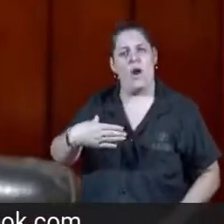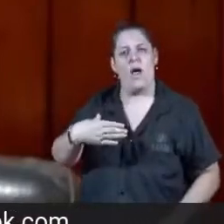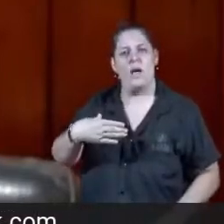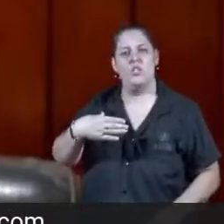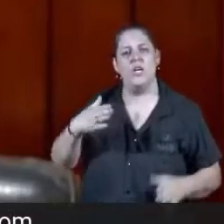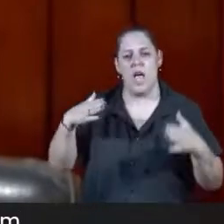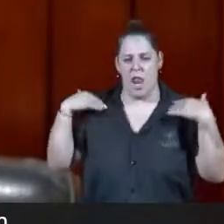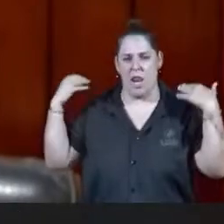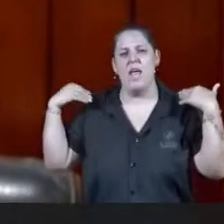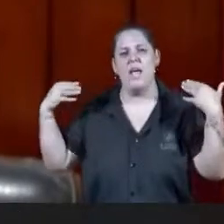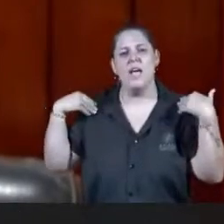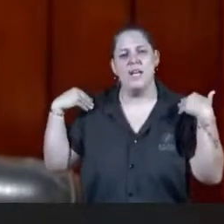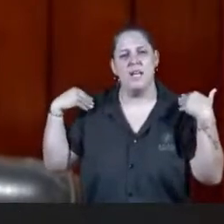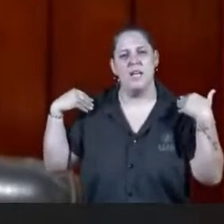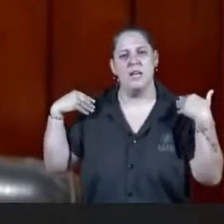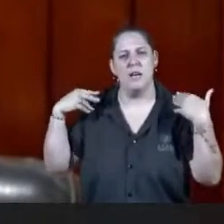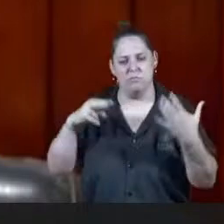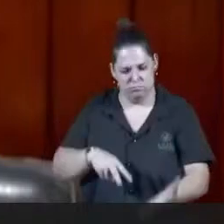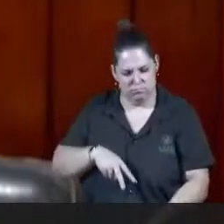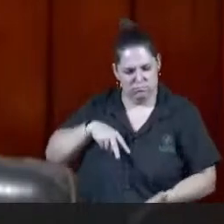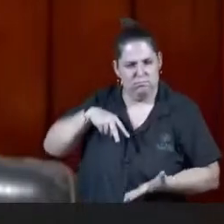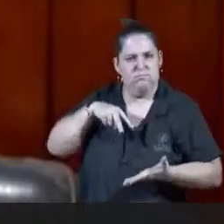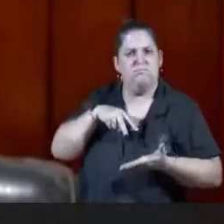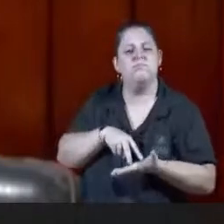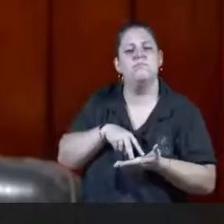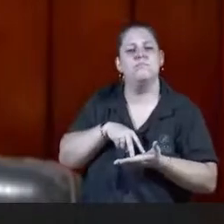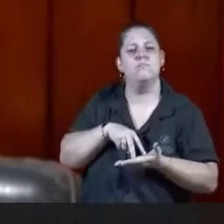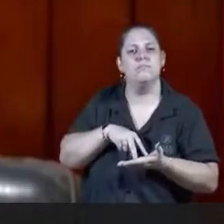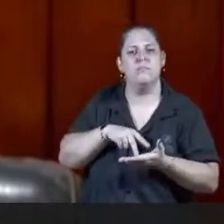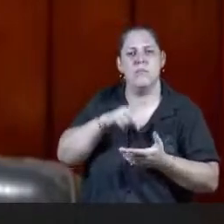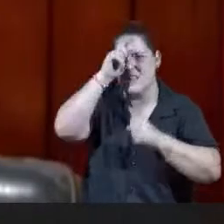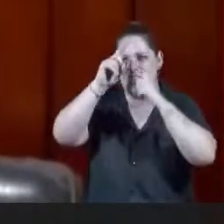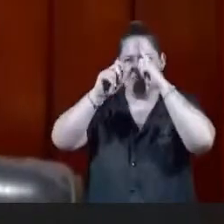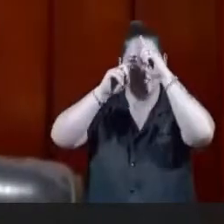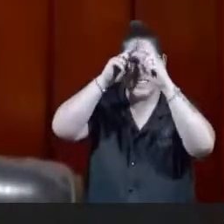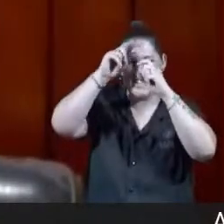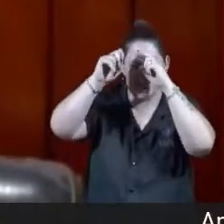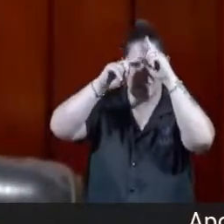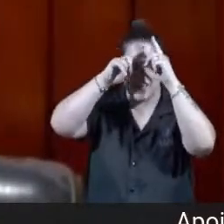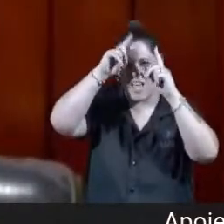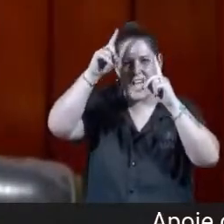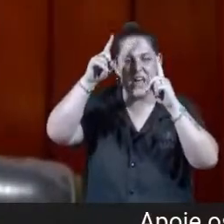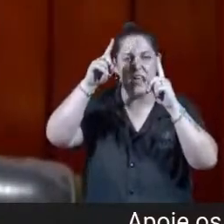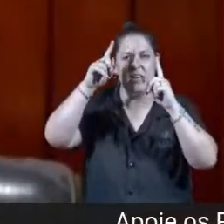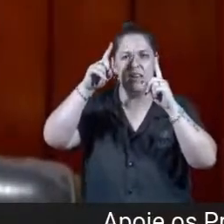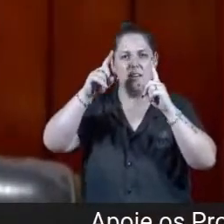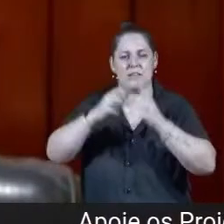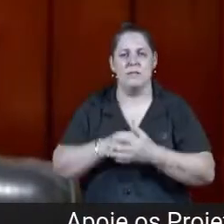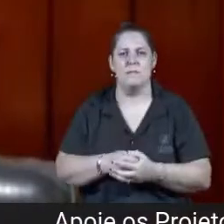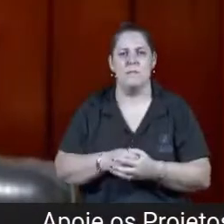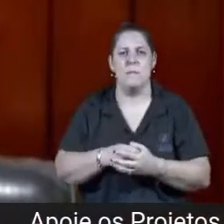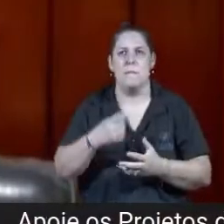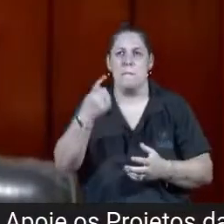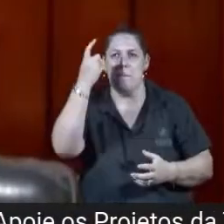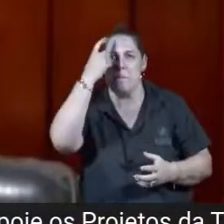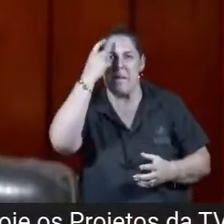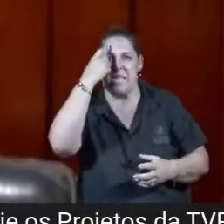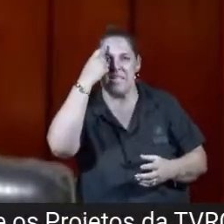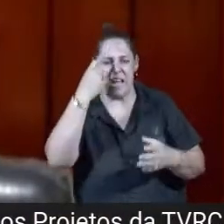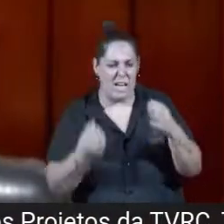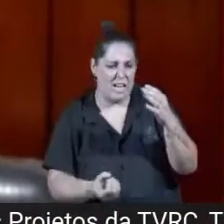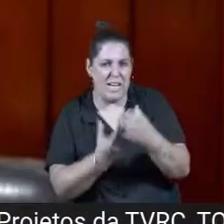a sua determinação, com a sua capacidade de elaboração, né, com a sua capacidade de pensar